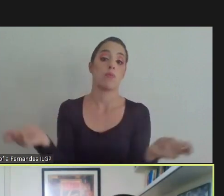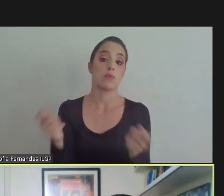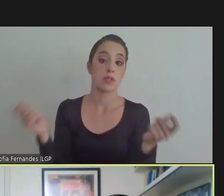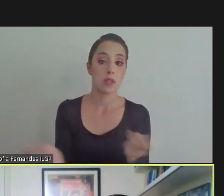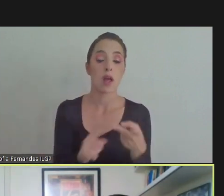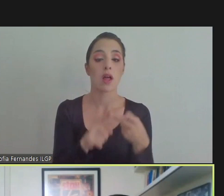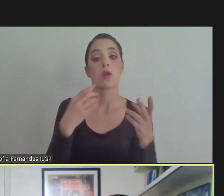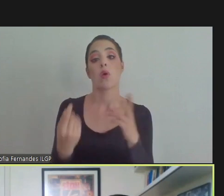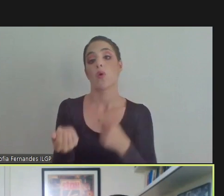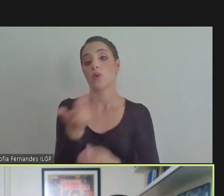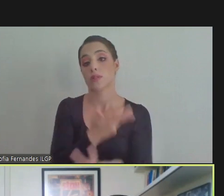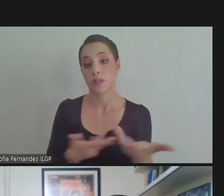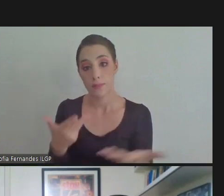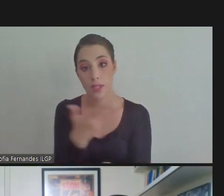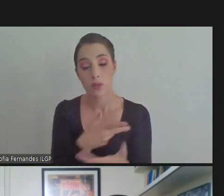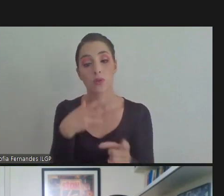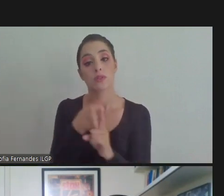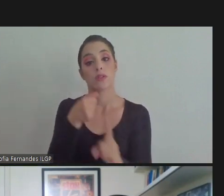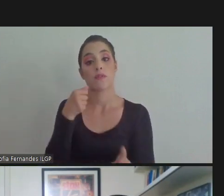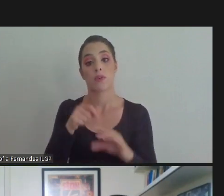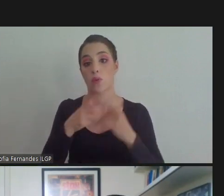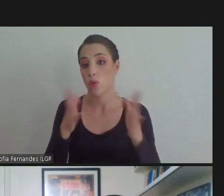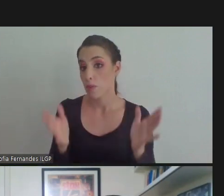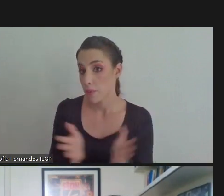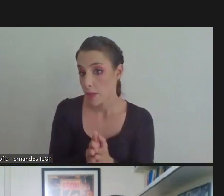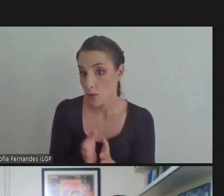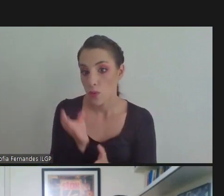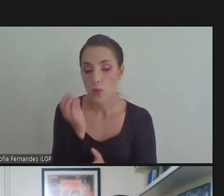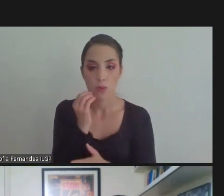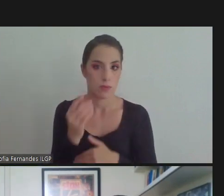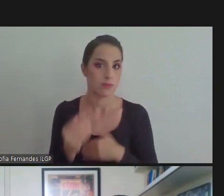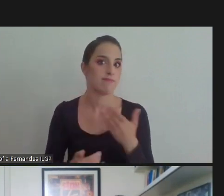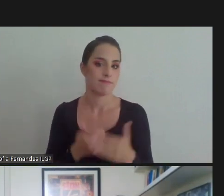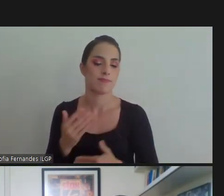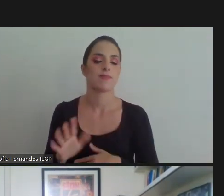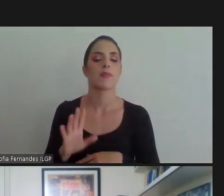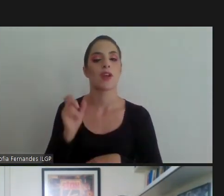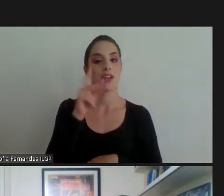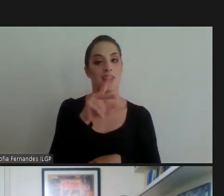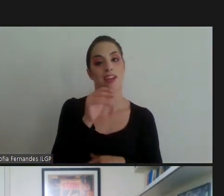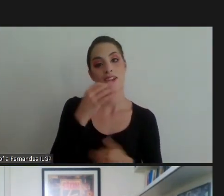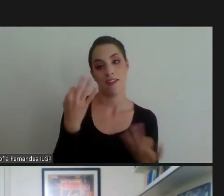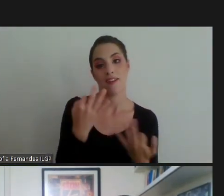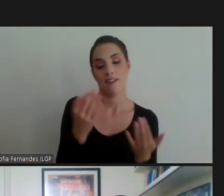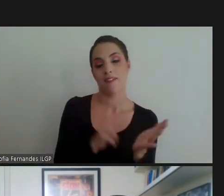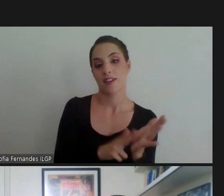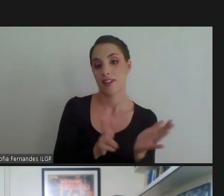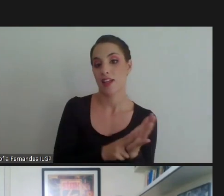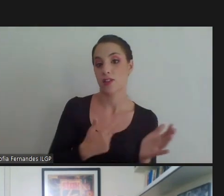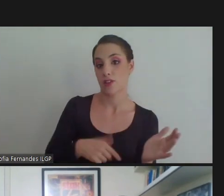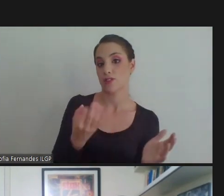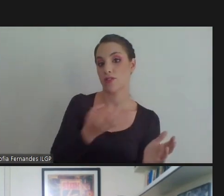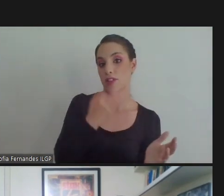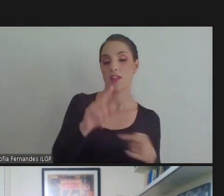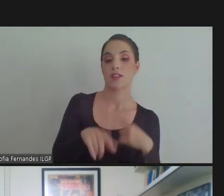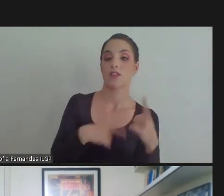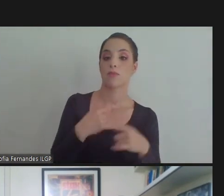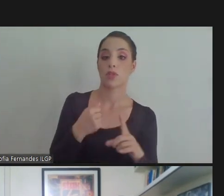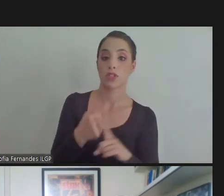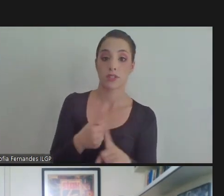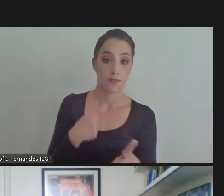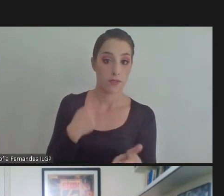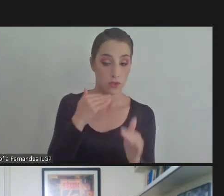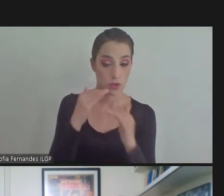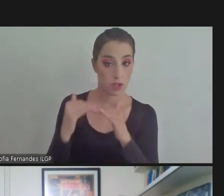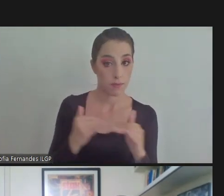resposta a desafios complexos. Então, já lá vamos um pouquinho mais adiante aos desafios isso. da sustentabilidade dos projetos